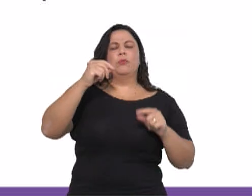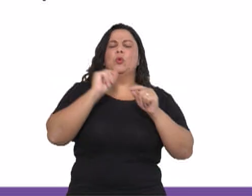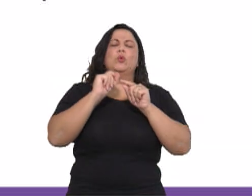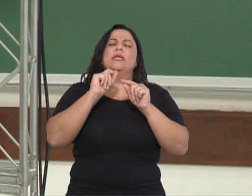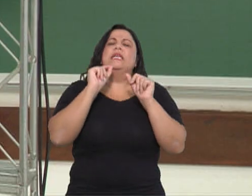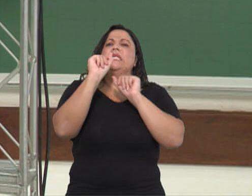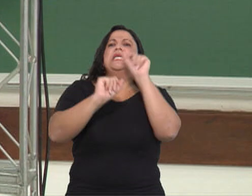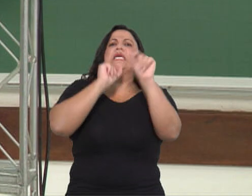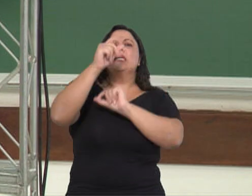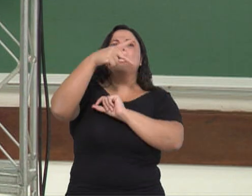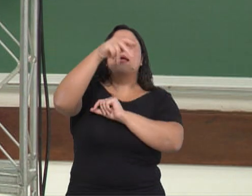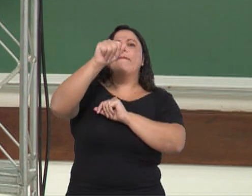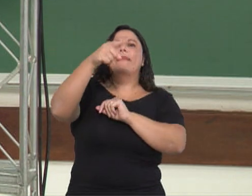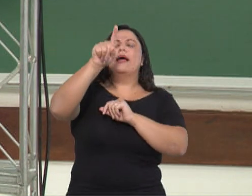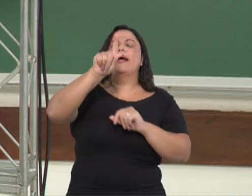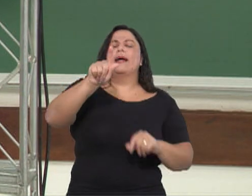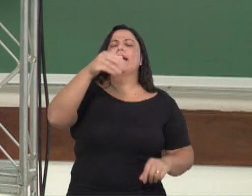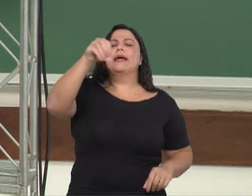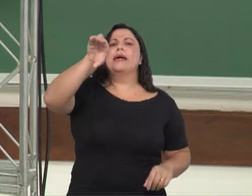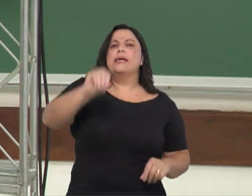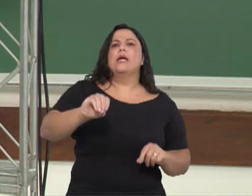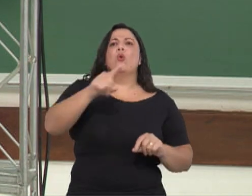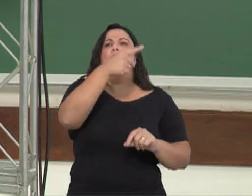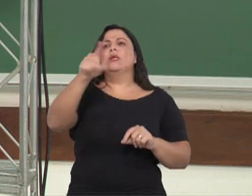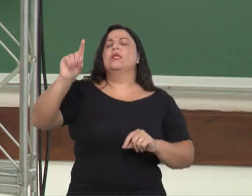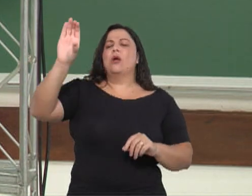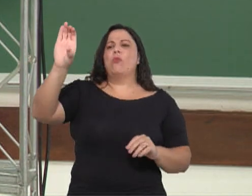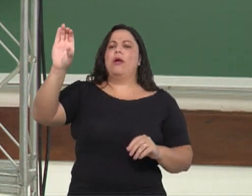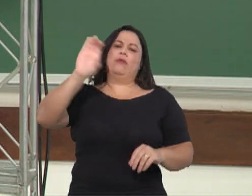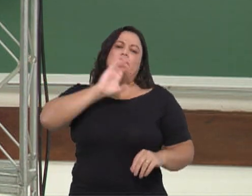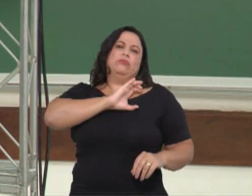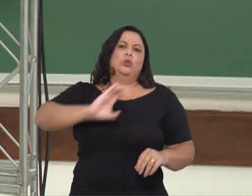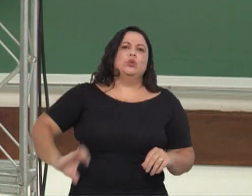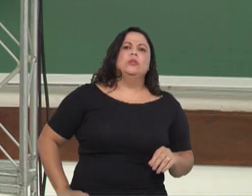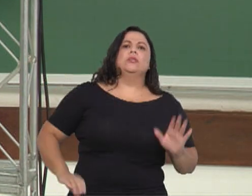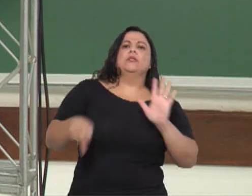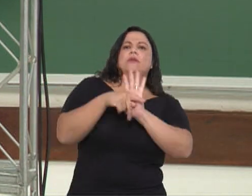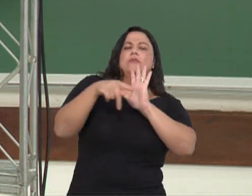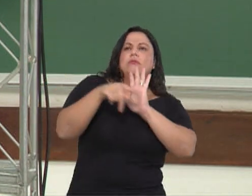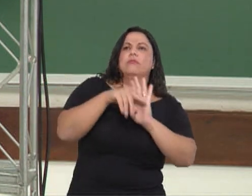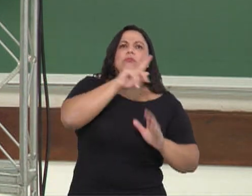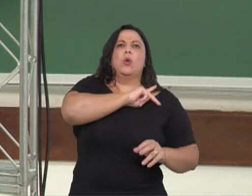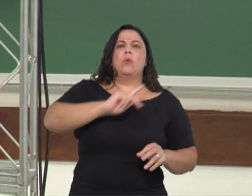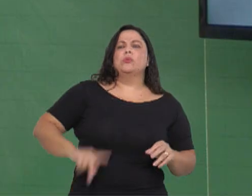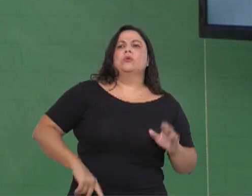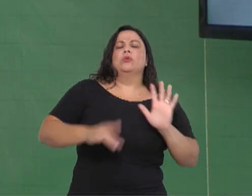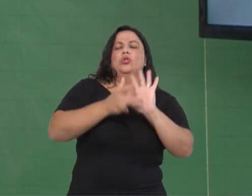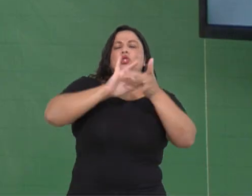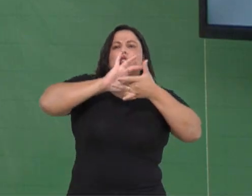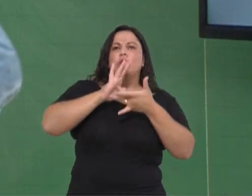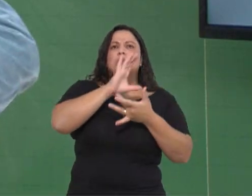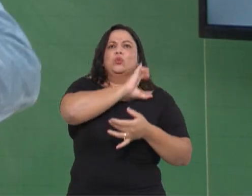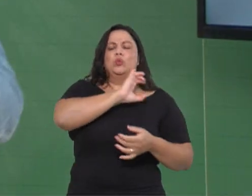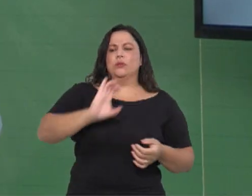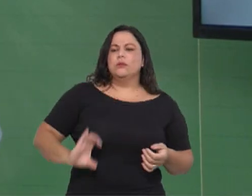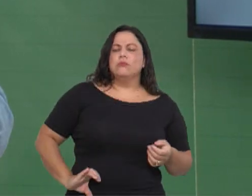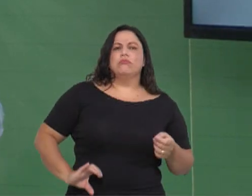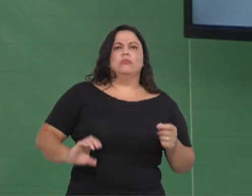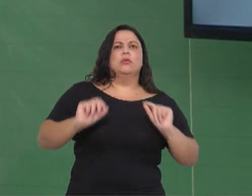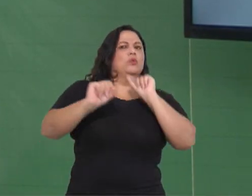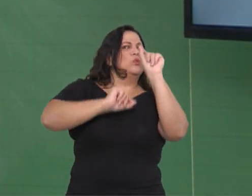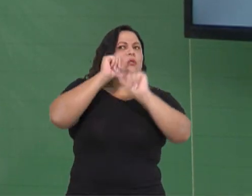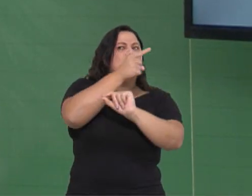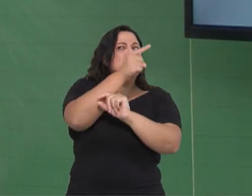As religiões antigas europeias e mesmo no Oriente Médio, norte da África, que não eram cristãs, quando